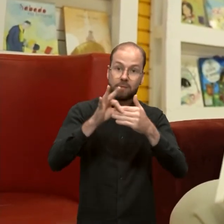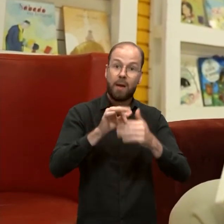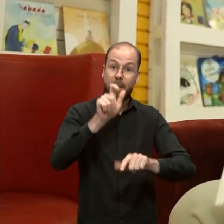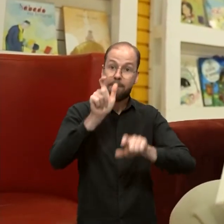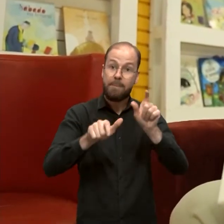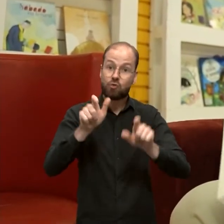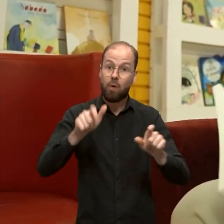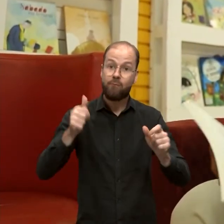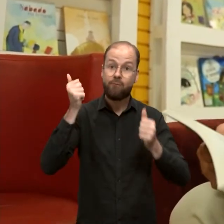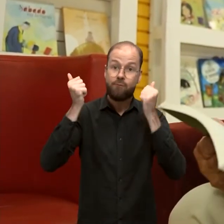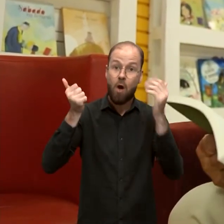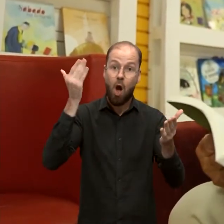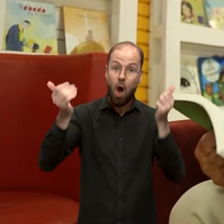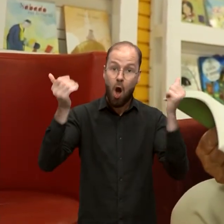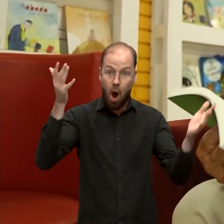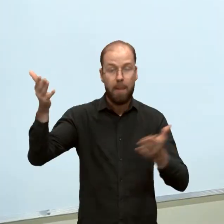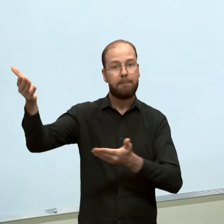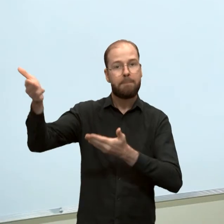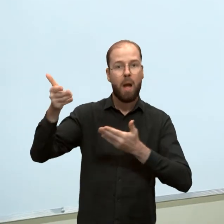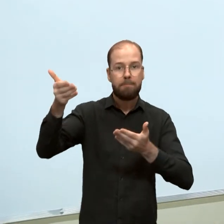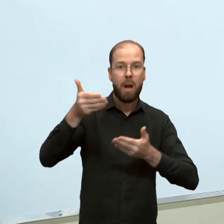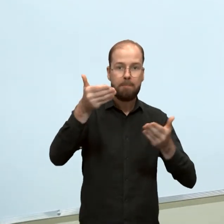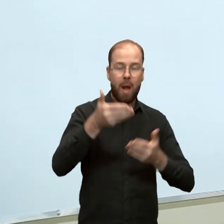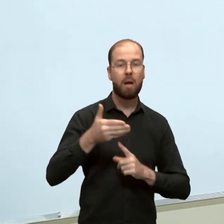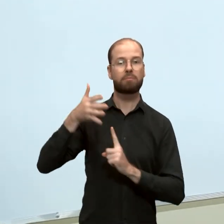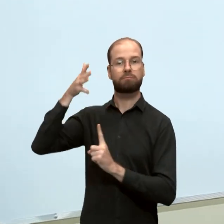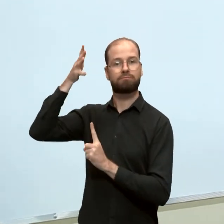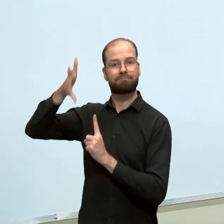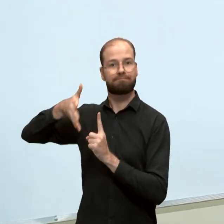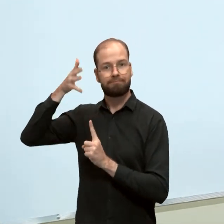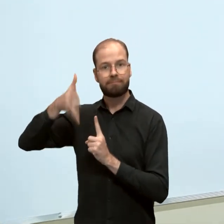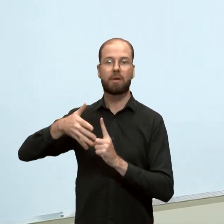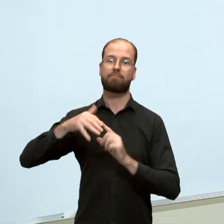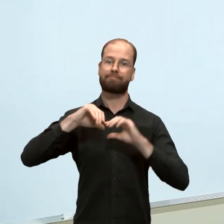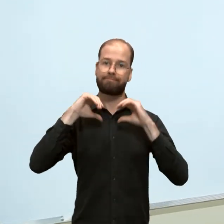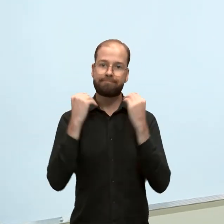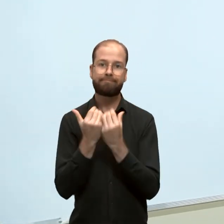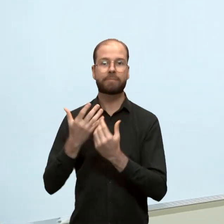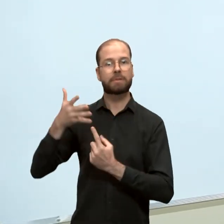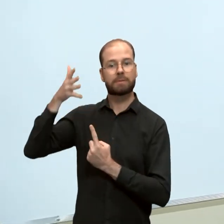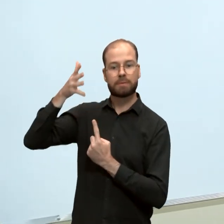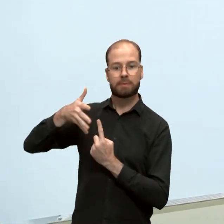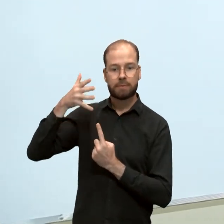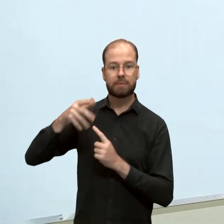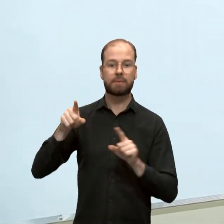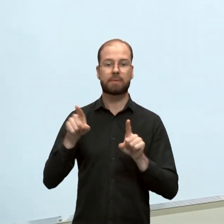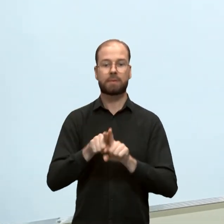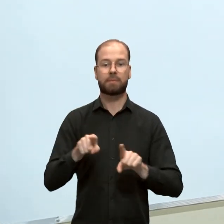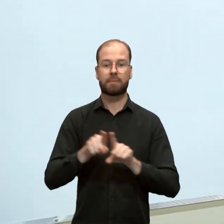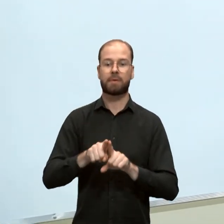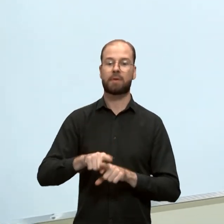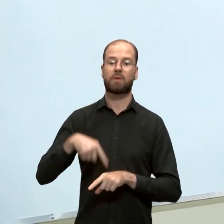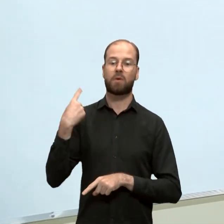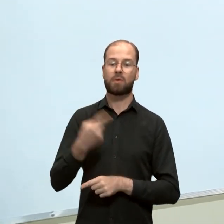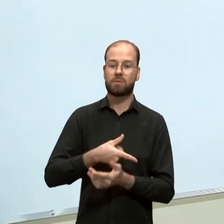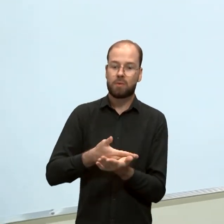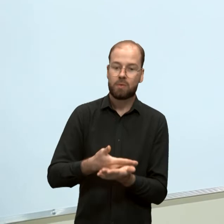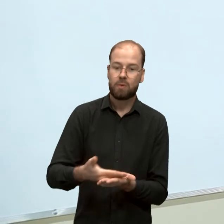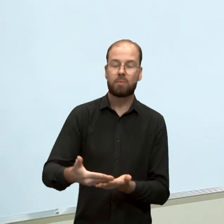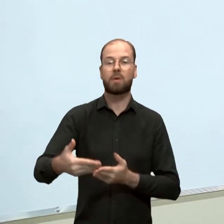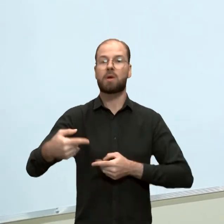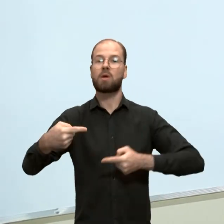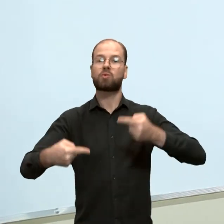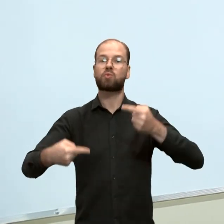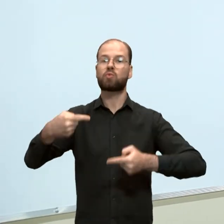conferências, palestras, que ajudaram, então teve um dado momento. E passamos a discutir com